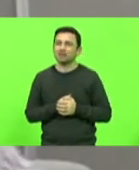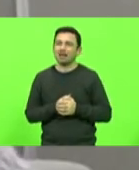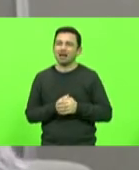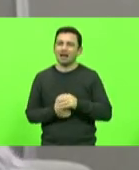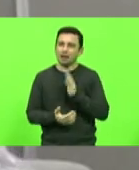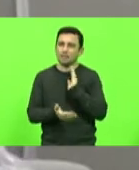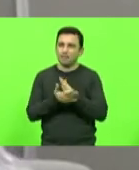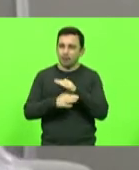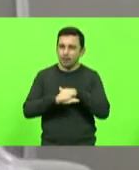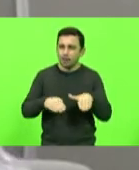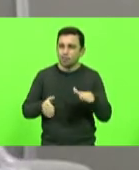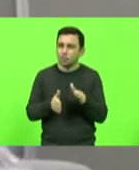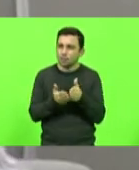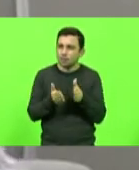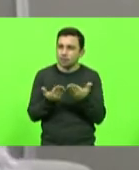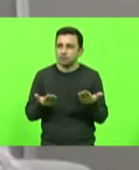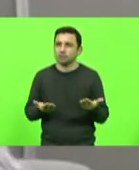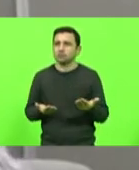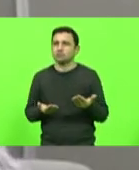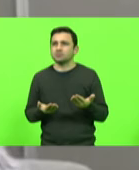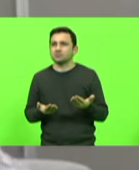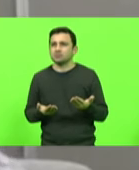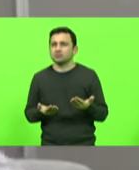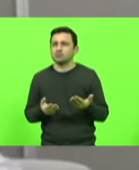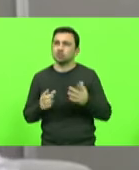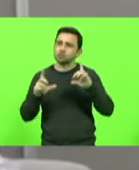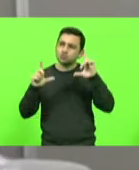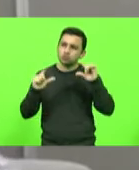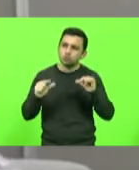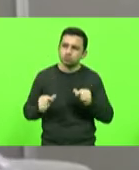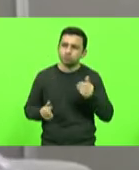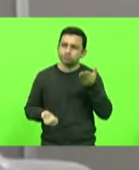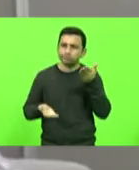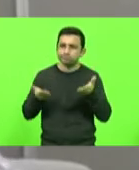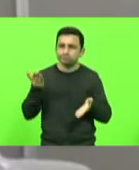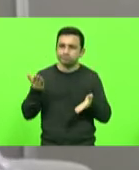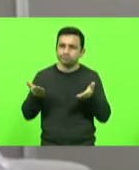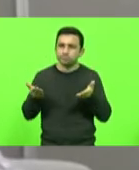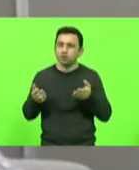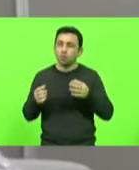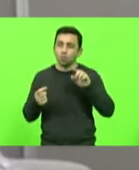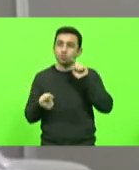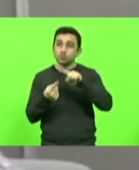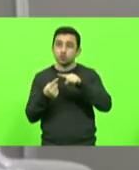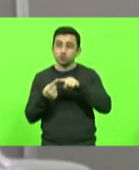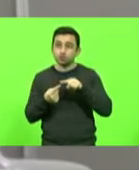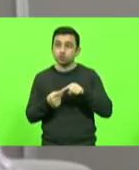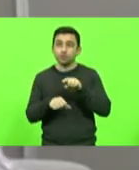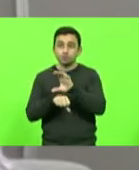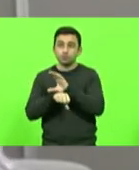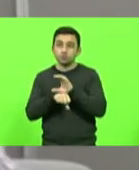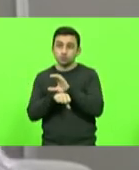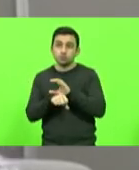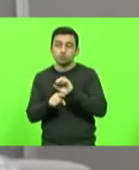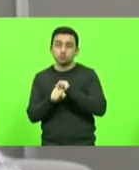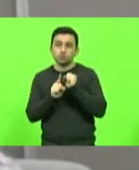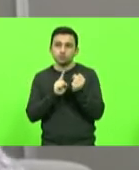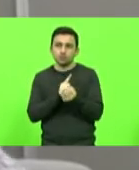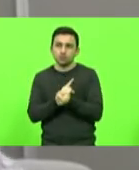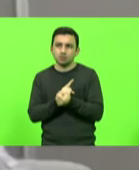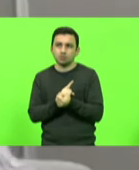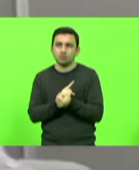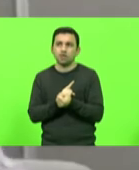da marginalização, a redução das desigualdades sociais, que são objetivos previstos na Constituição Social, elas